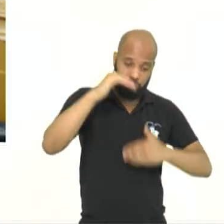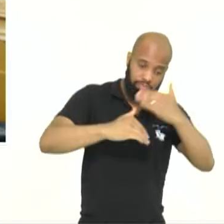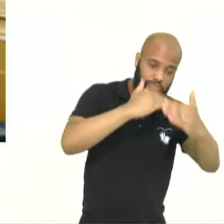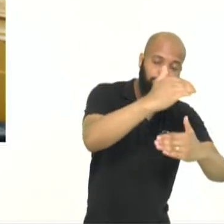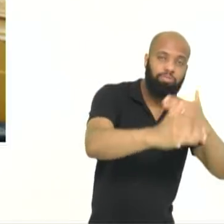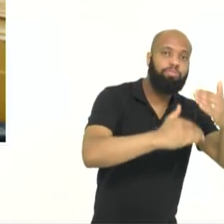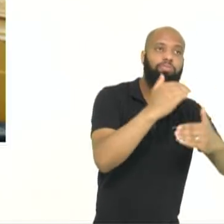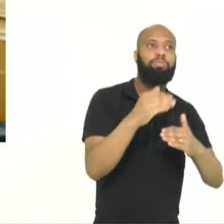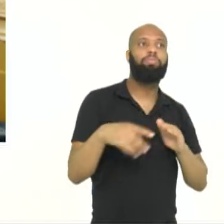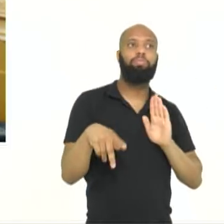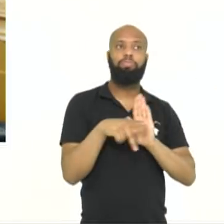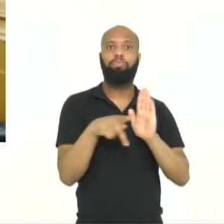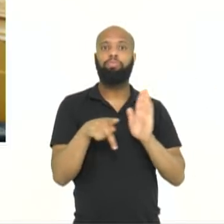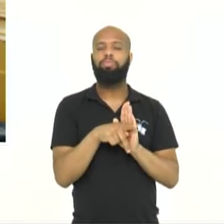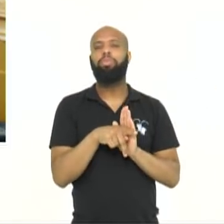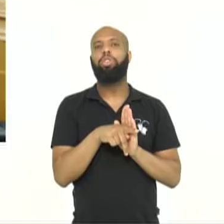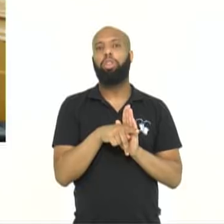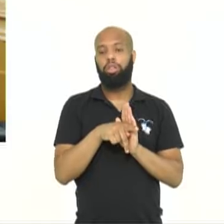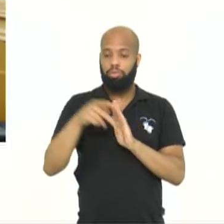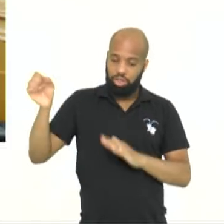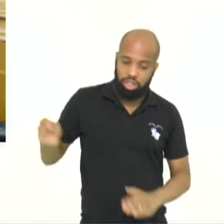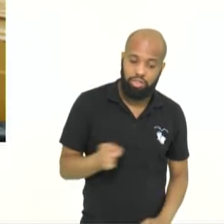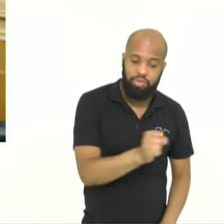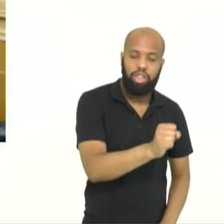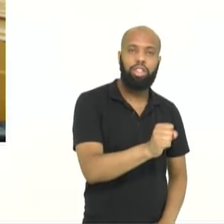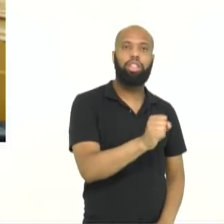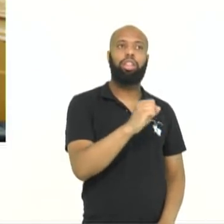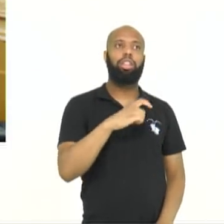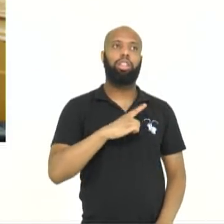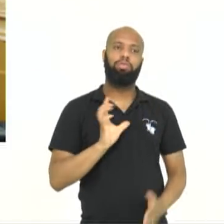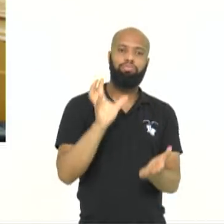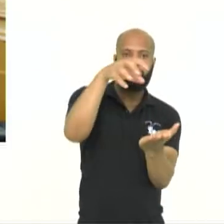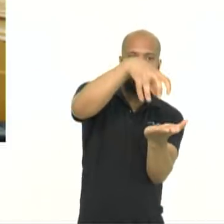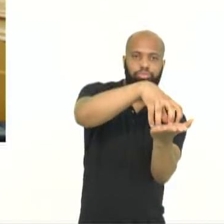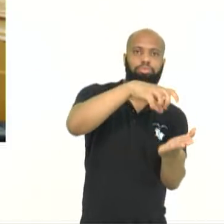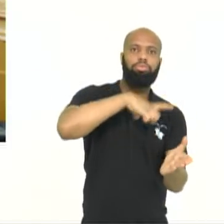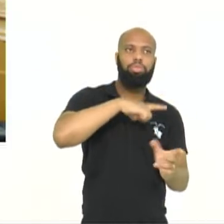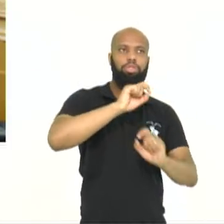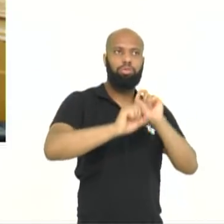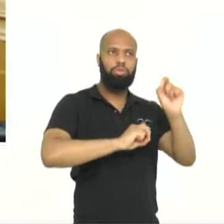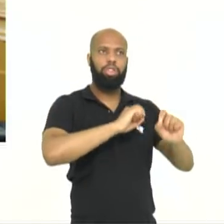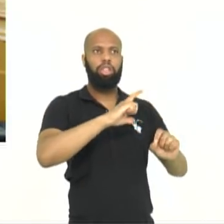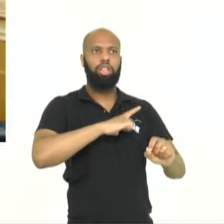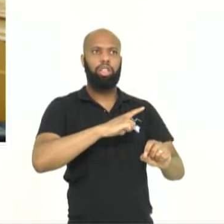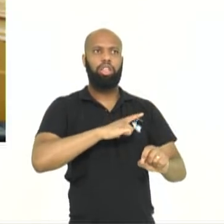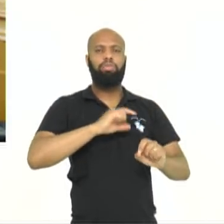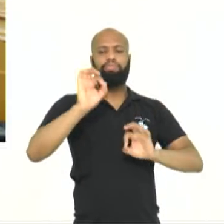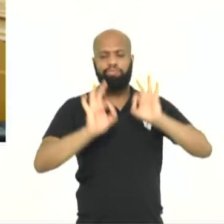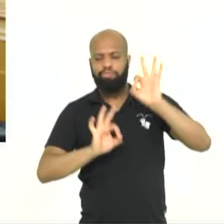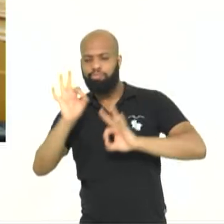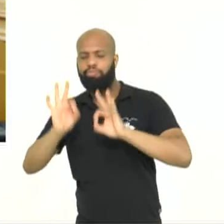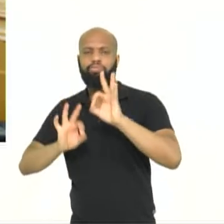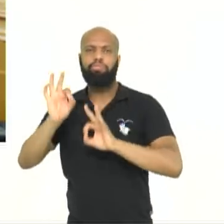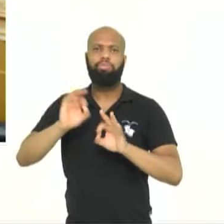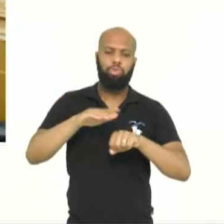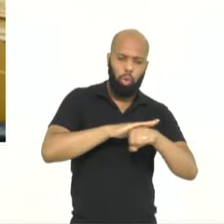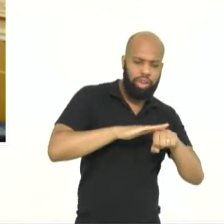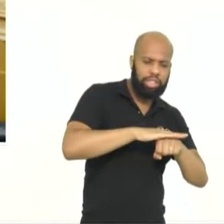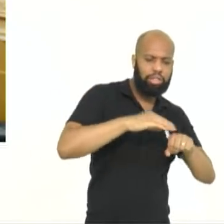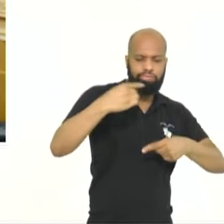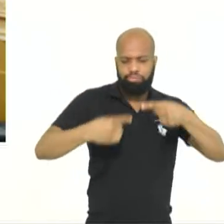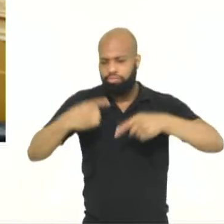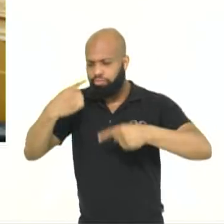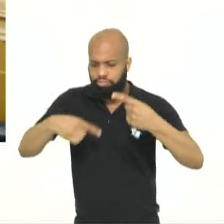foi a Empresa de Melhoramentos de São Paulo, que se instalou num barracão coberto de folhagens, para conversarem, para